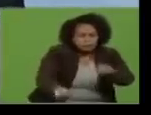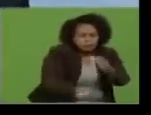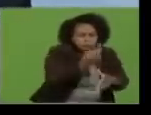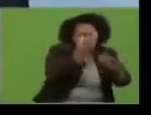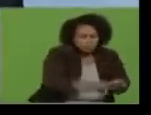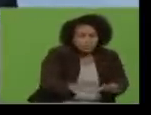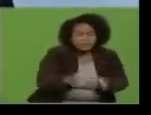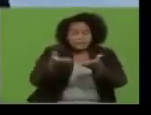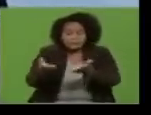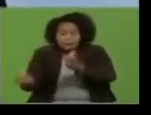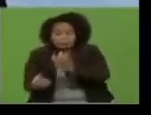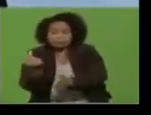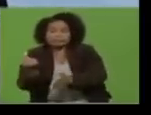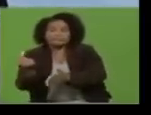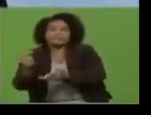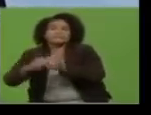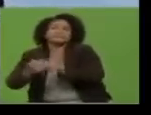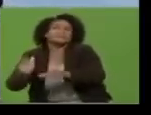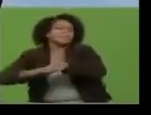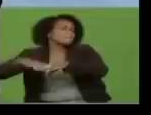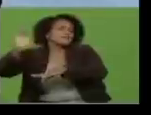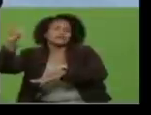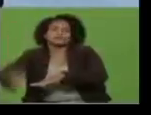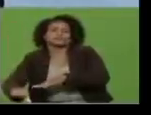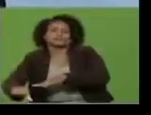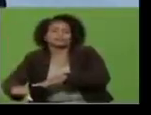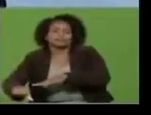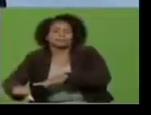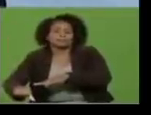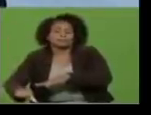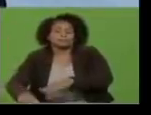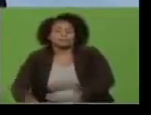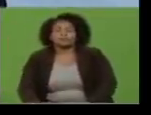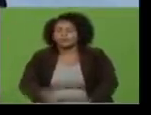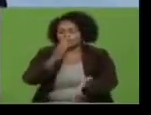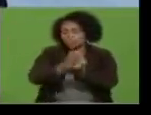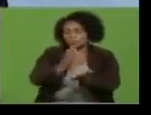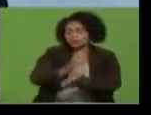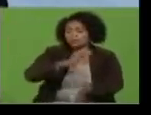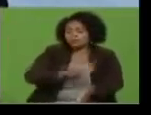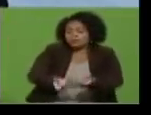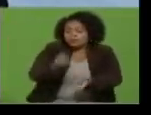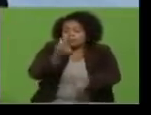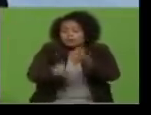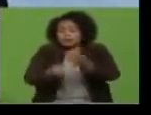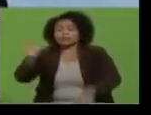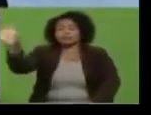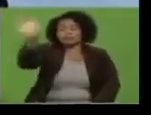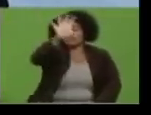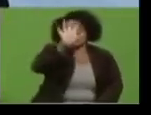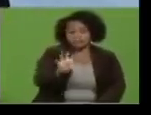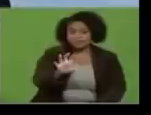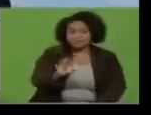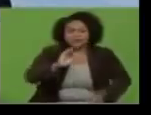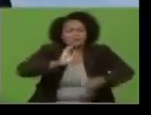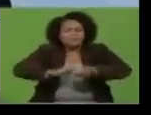agora a enfrentar novos surtos. E há casos de outros países que pareciam estar